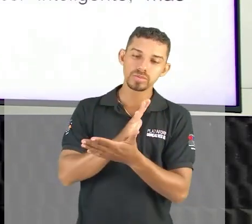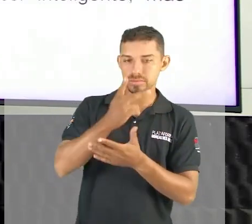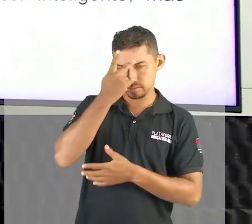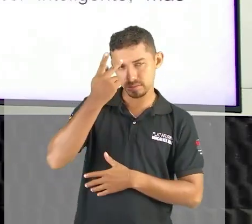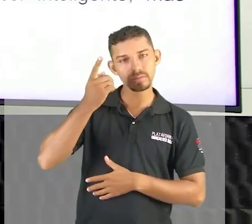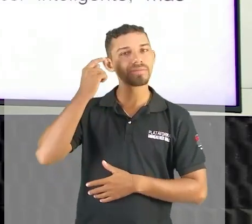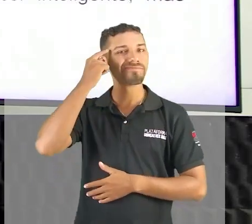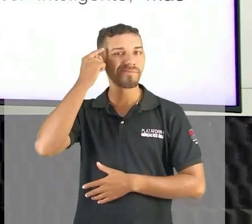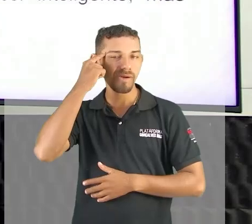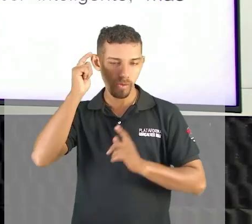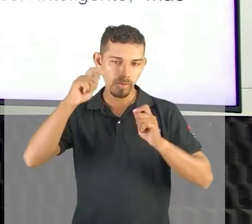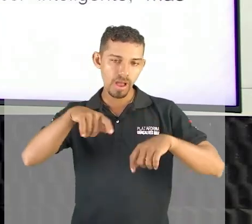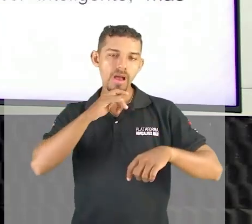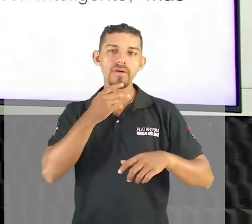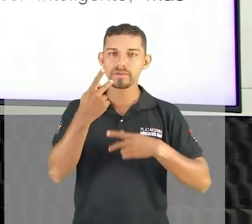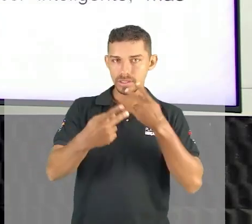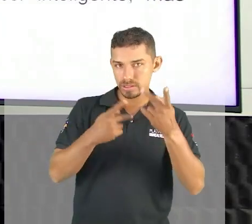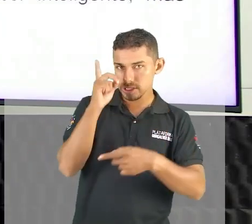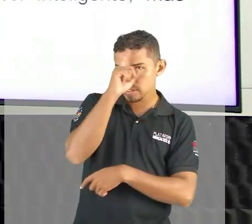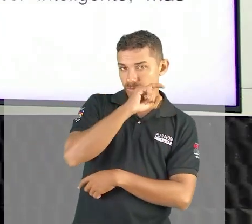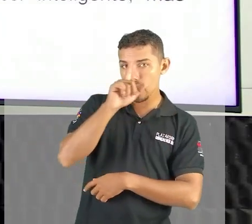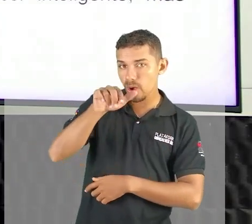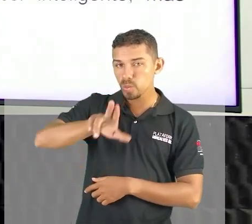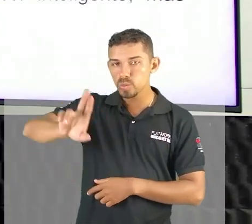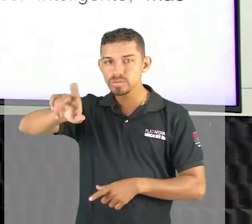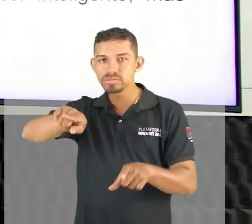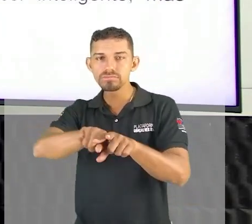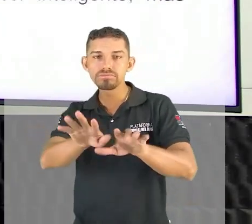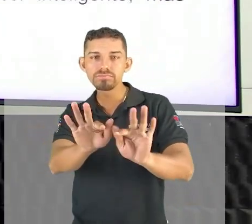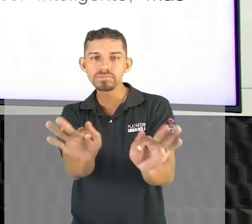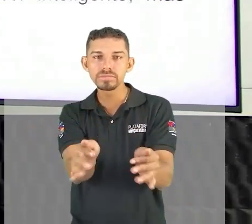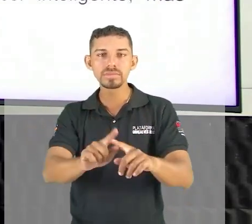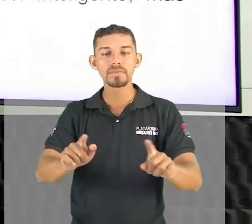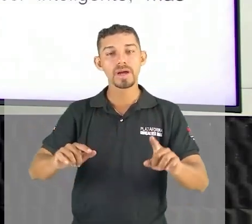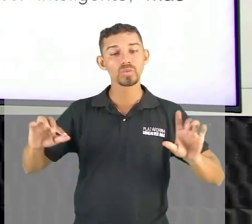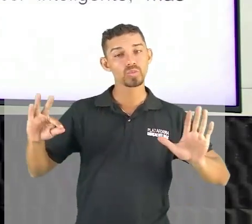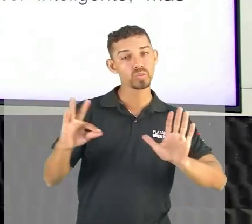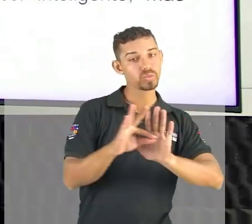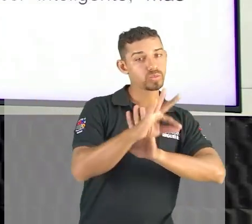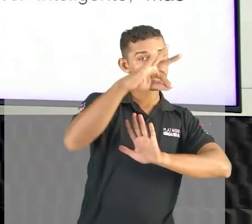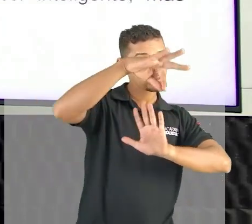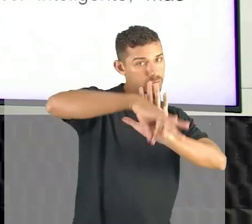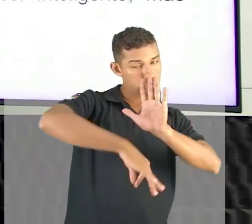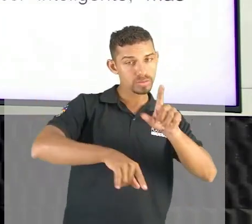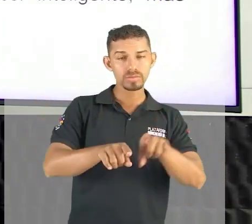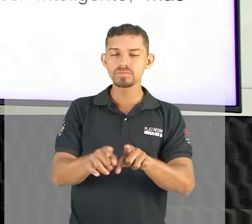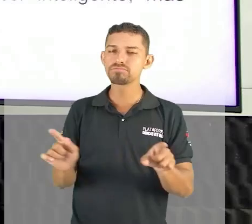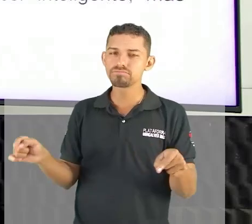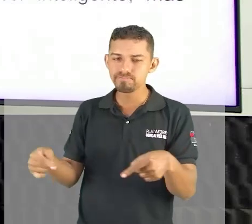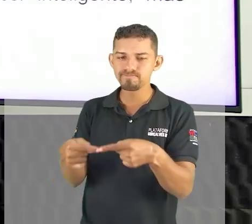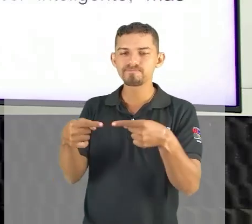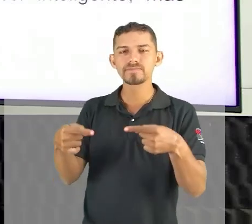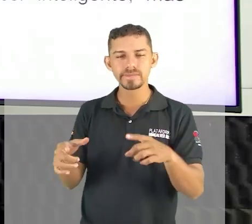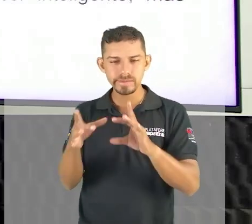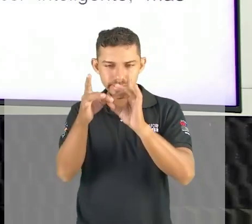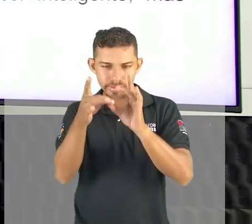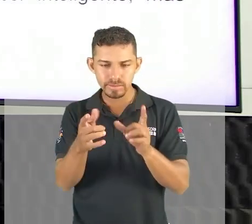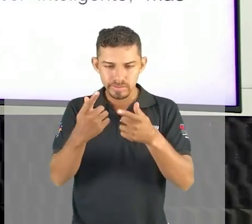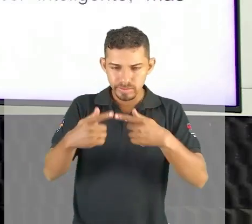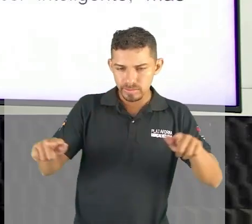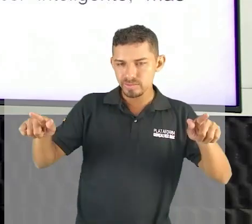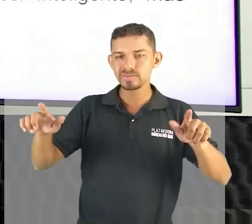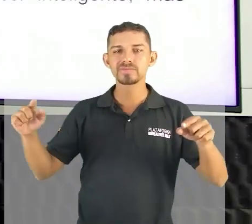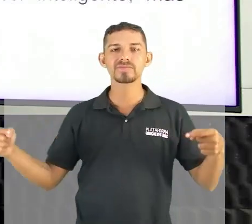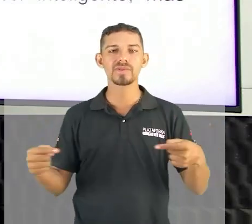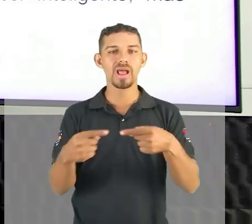age falar difícil é fazer uso do simples mas com coerência e coesão deixar tudo amarradinho gramaticalmente